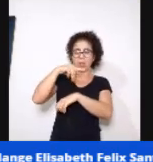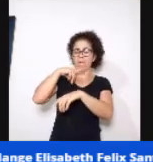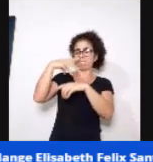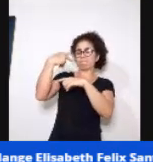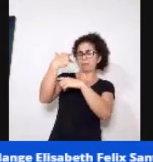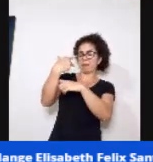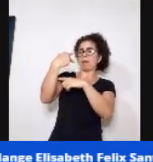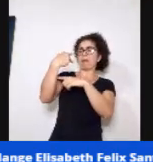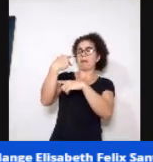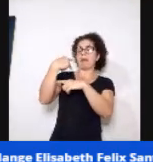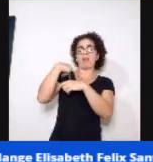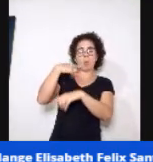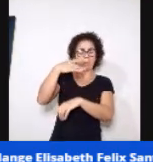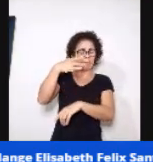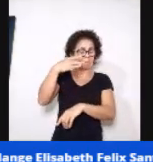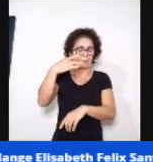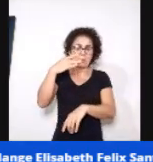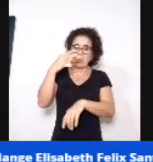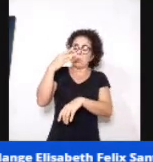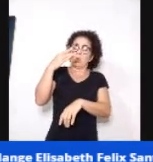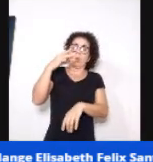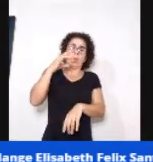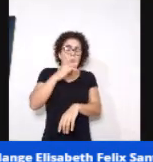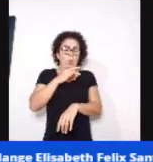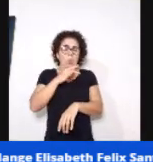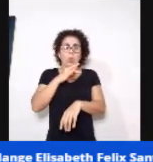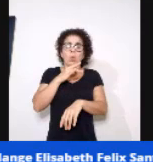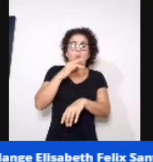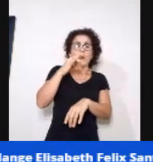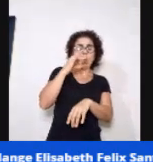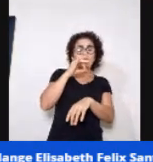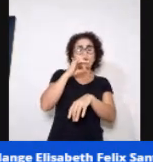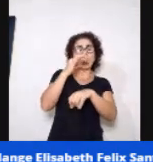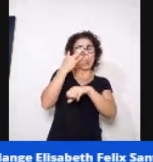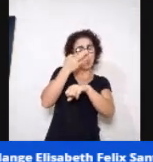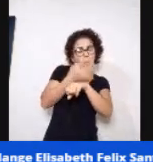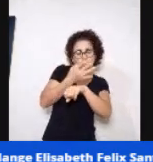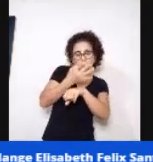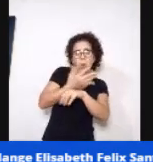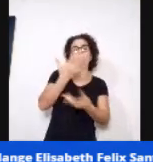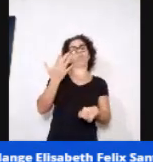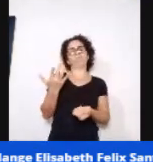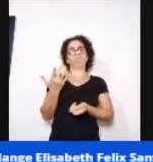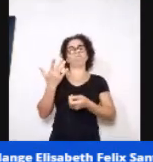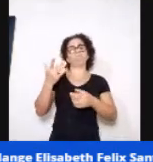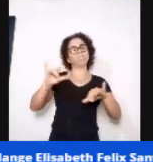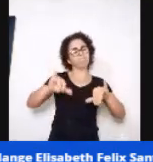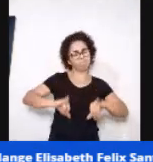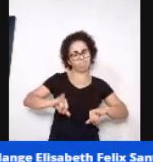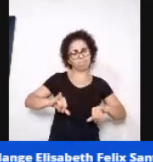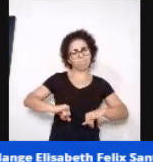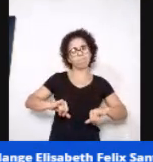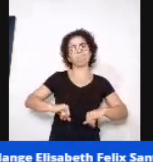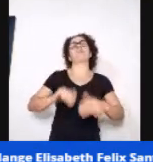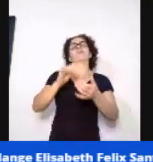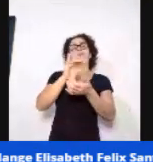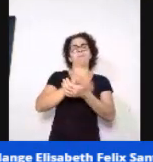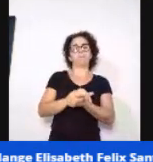disso. E aí, foi o vídeo é o vídeo que eu tenho mais curtidas, mais comentários e mais